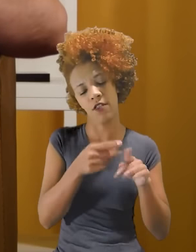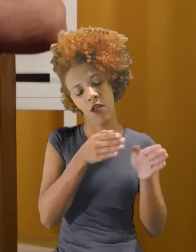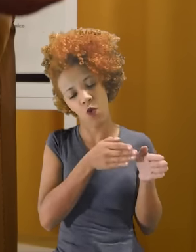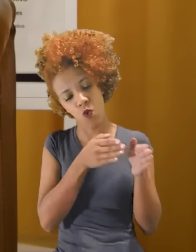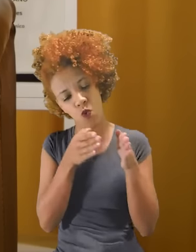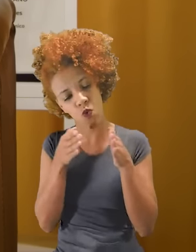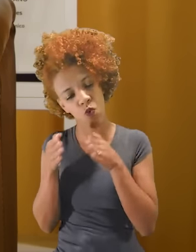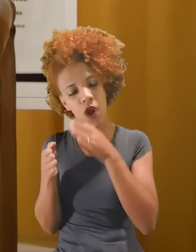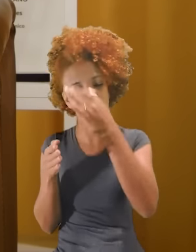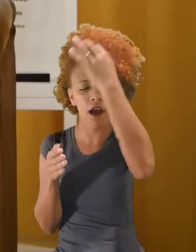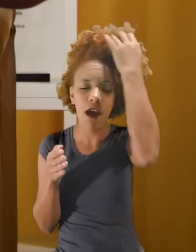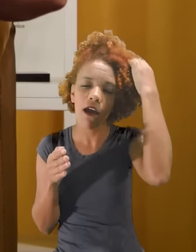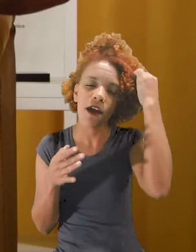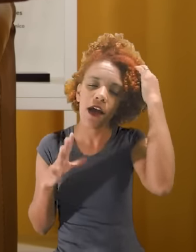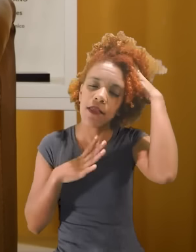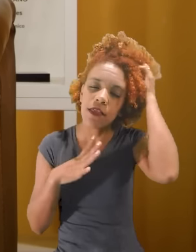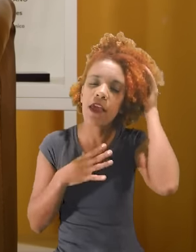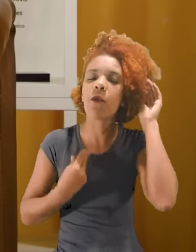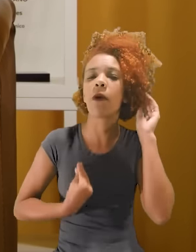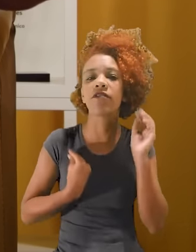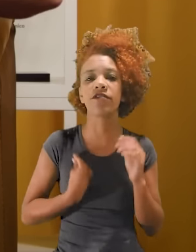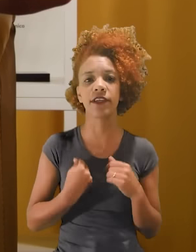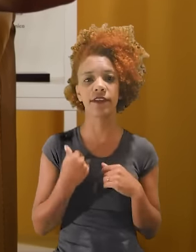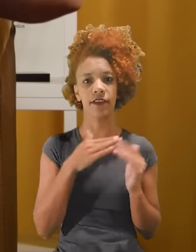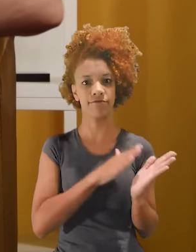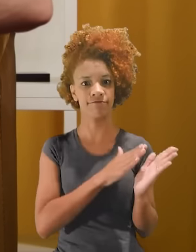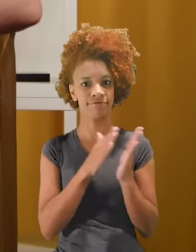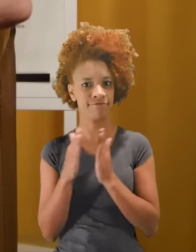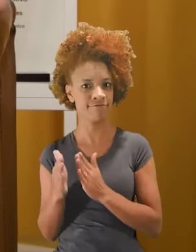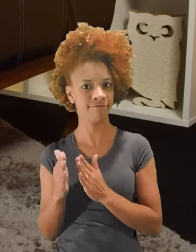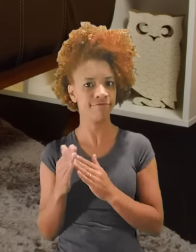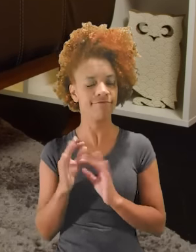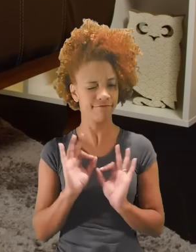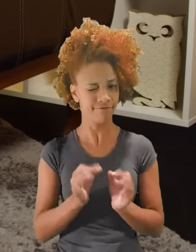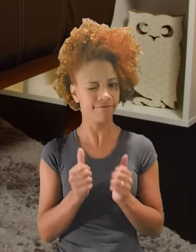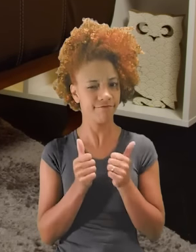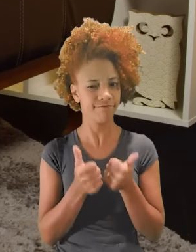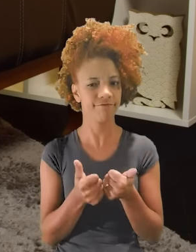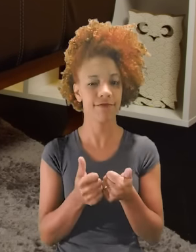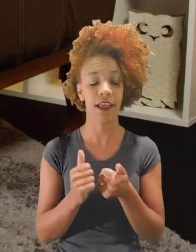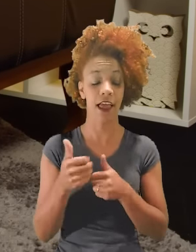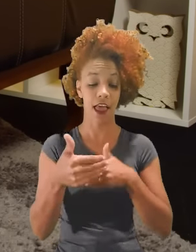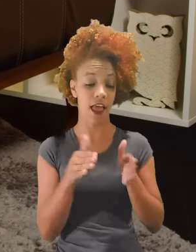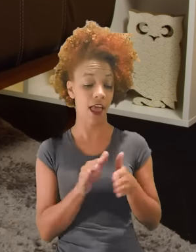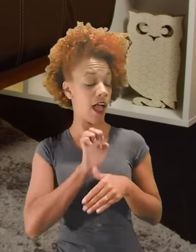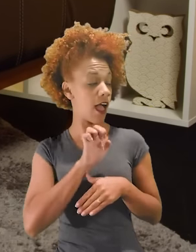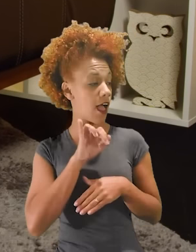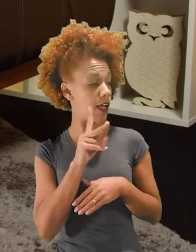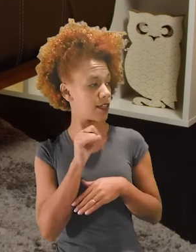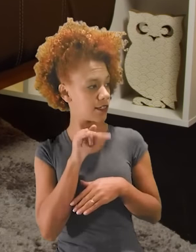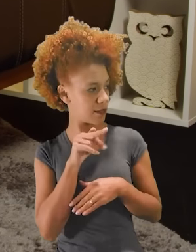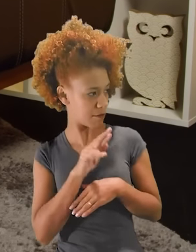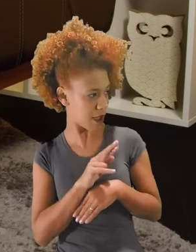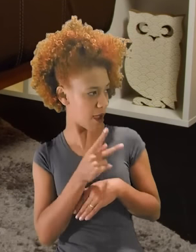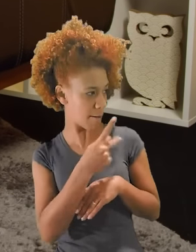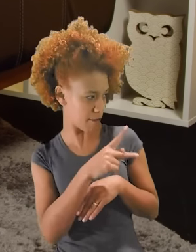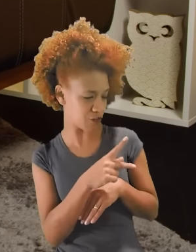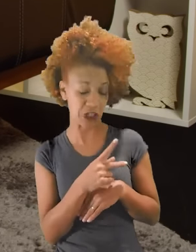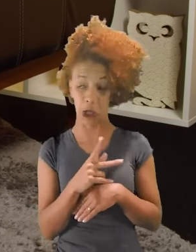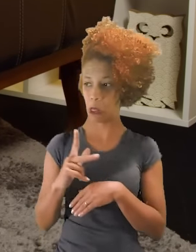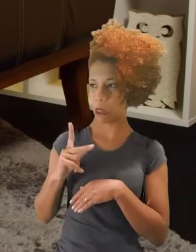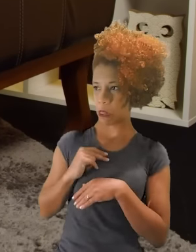a vida no modo Eisen. Eisenbar, tá certo? Tá aqui, ó, um kit da Eisenbar para você.